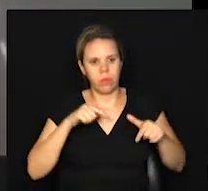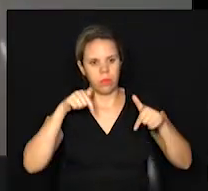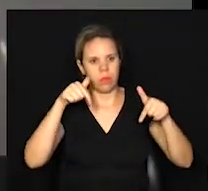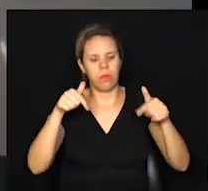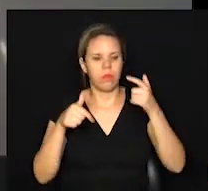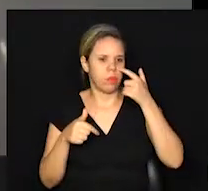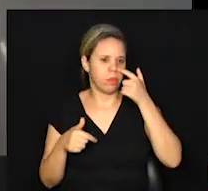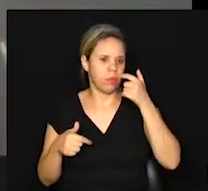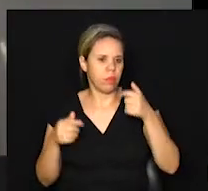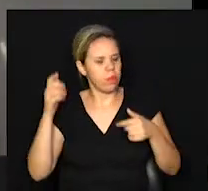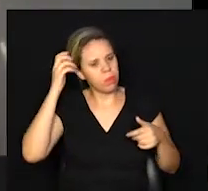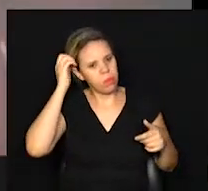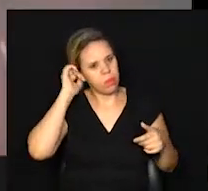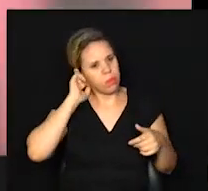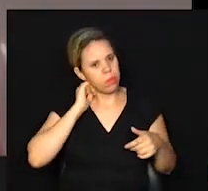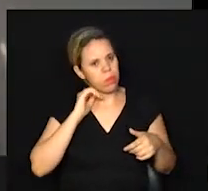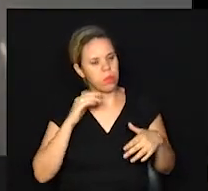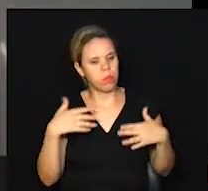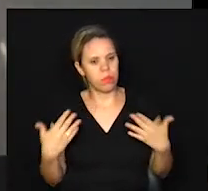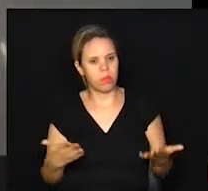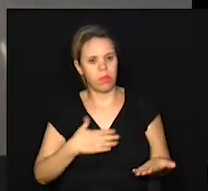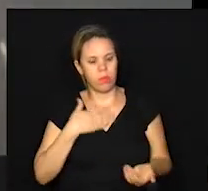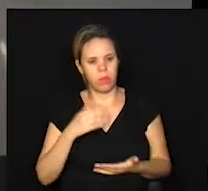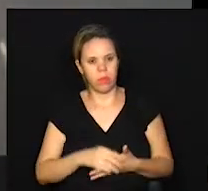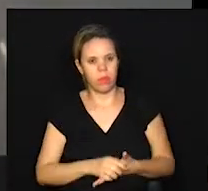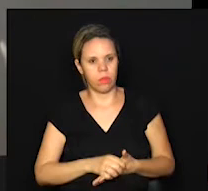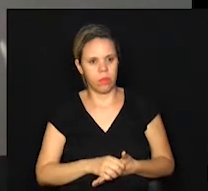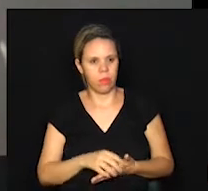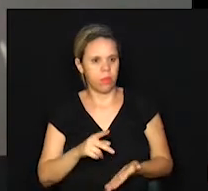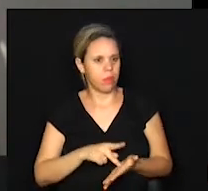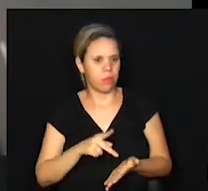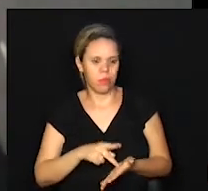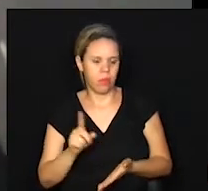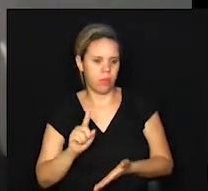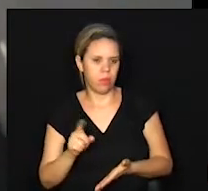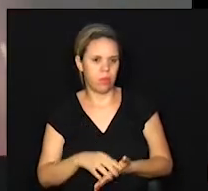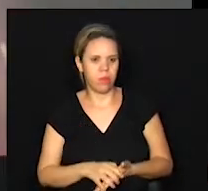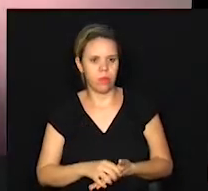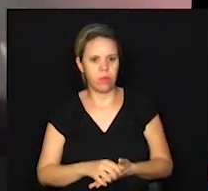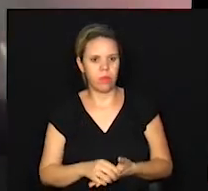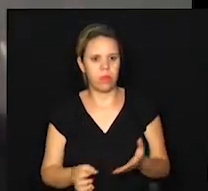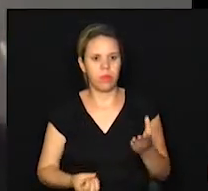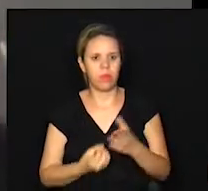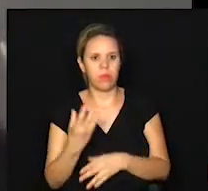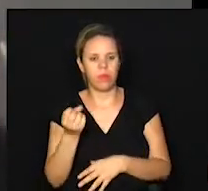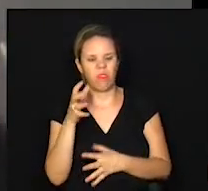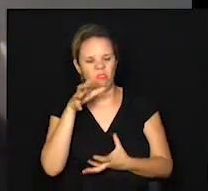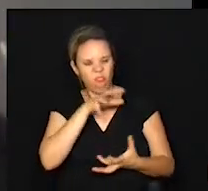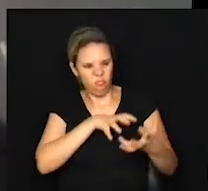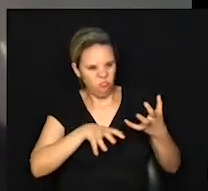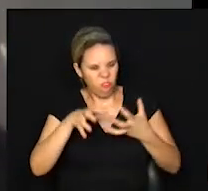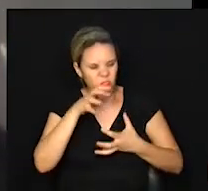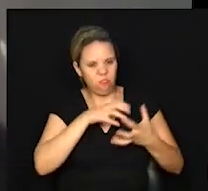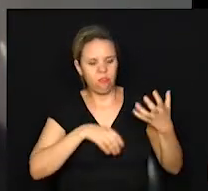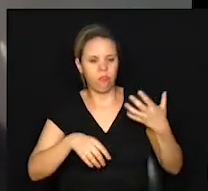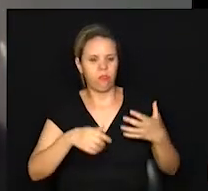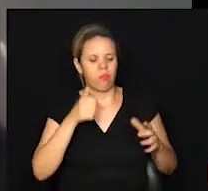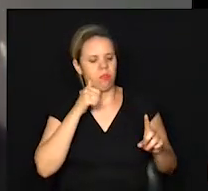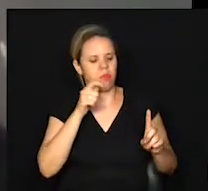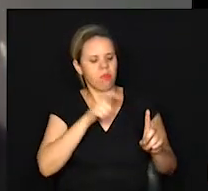providência. E qual não foi a surpresa dela? Que, na verdade, não. Na verdade, surgiu um novo confronto onde ela foi questionada.